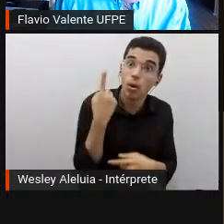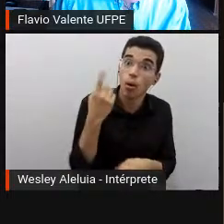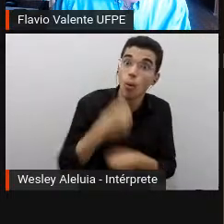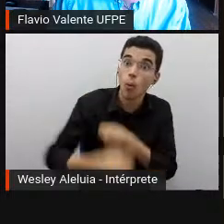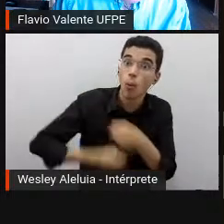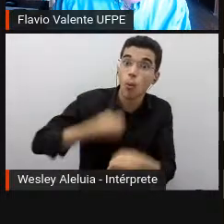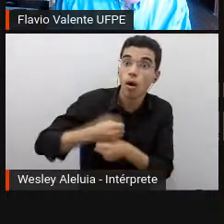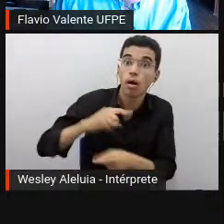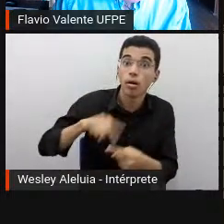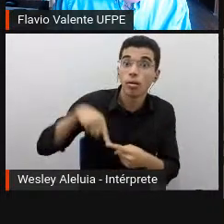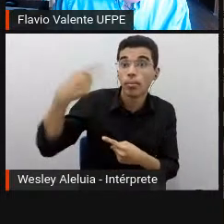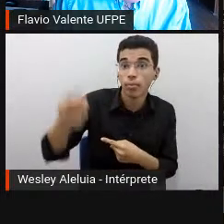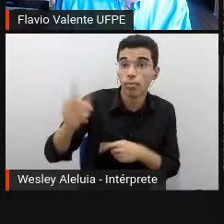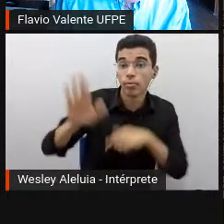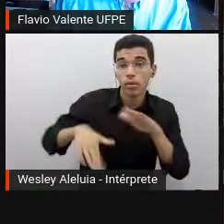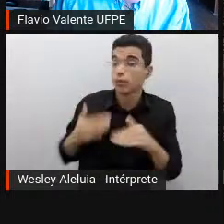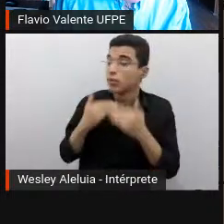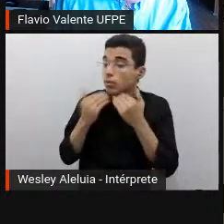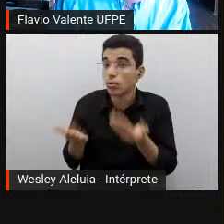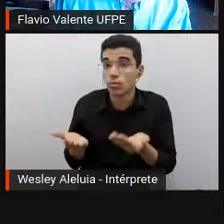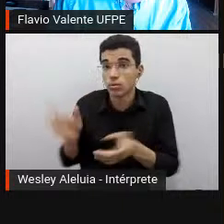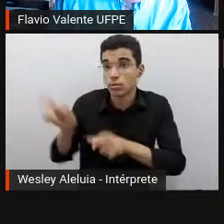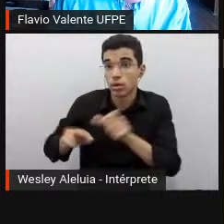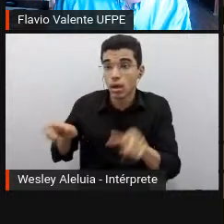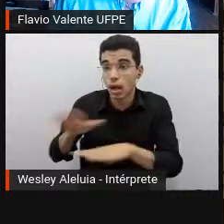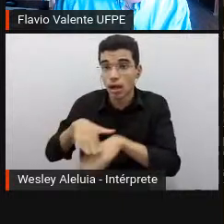seja adequada. Então,